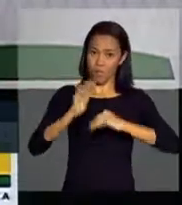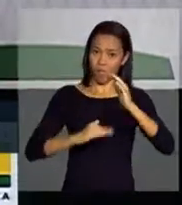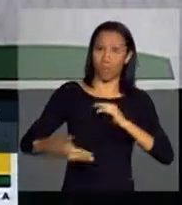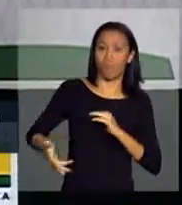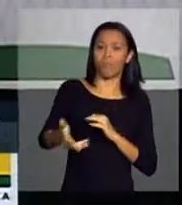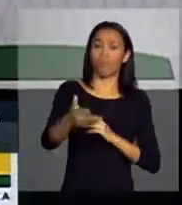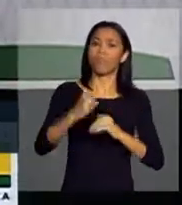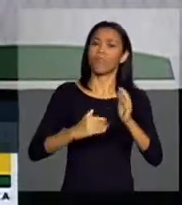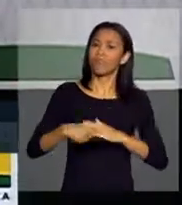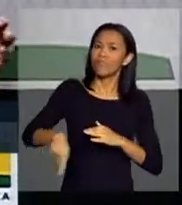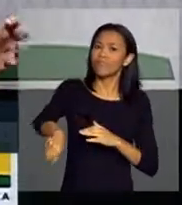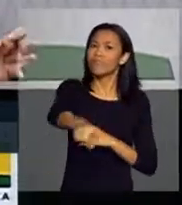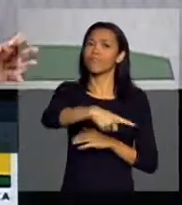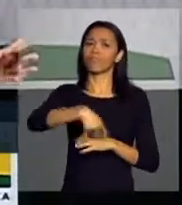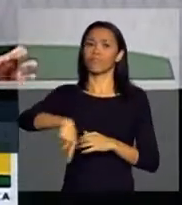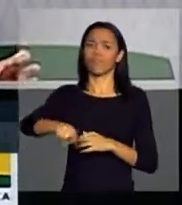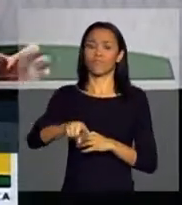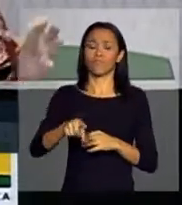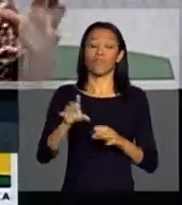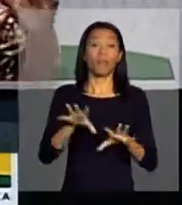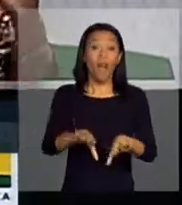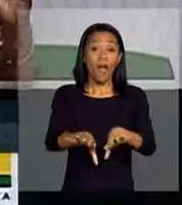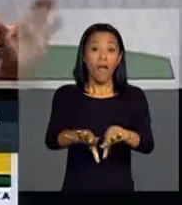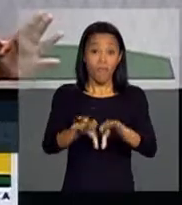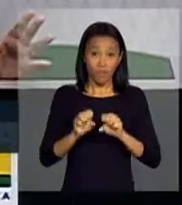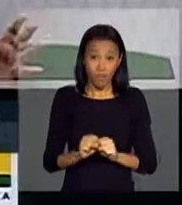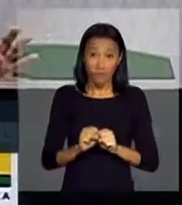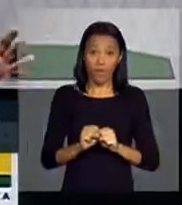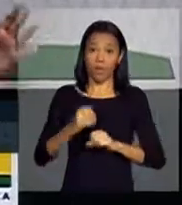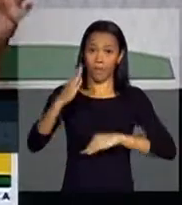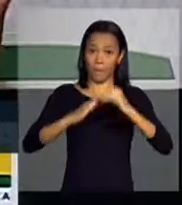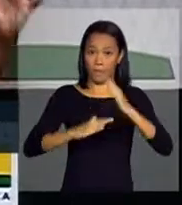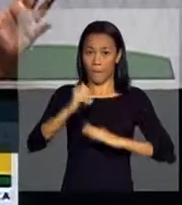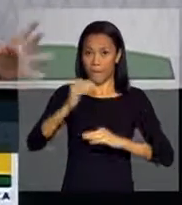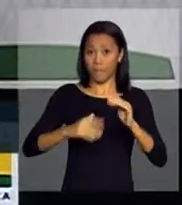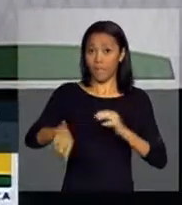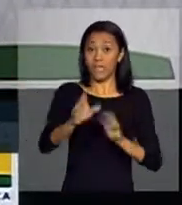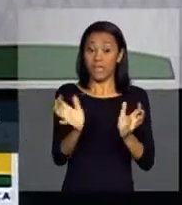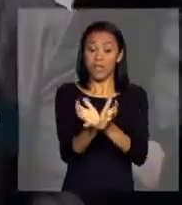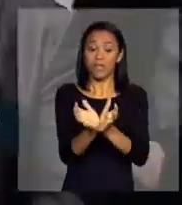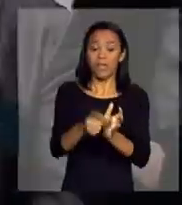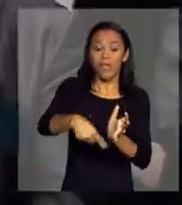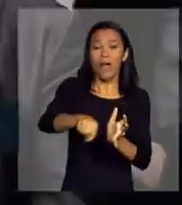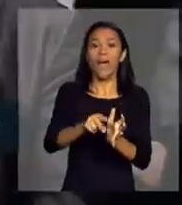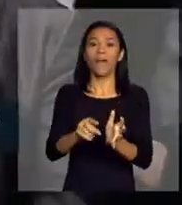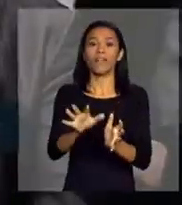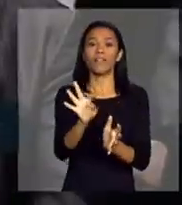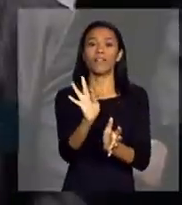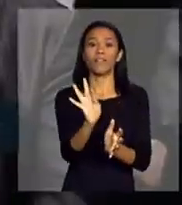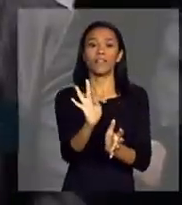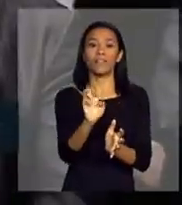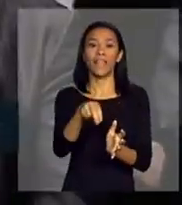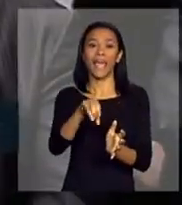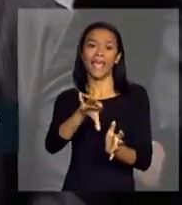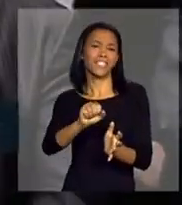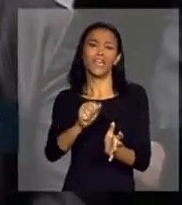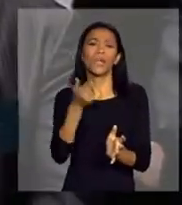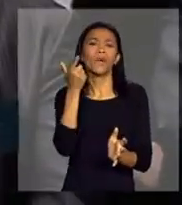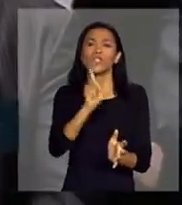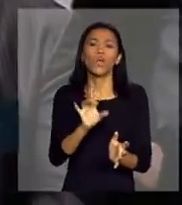para formar profissionais na área técnica no Brasil não basta só ter